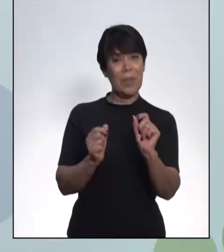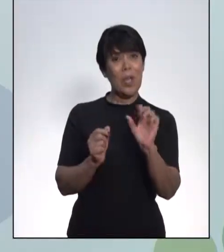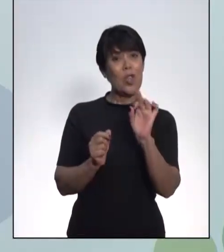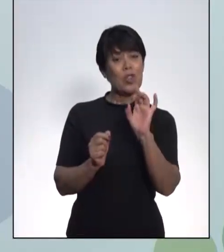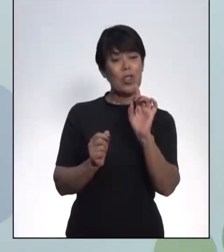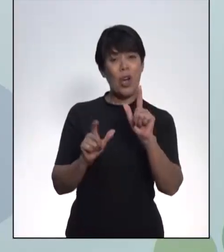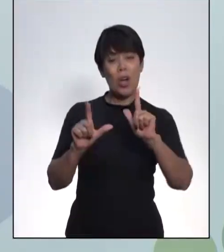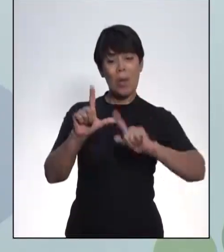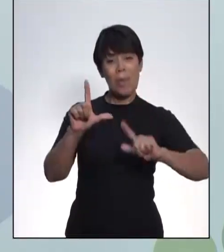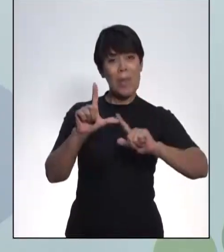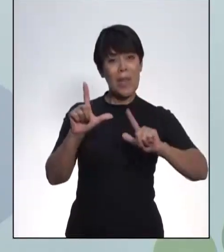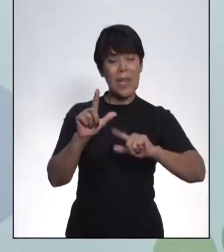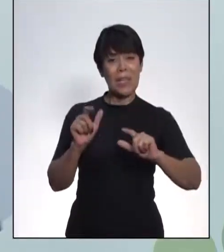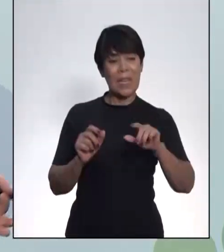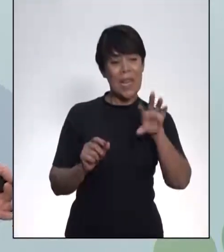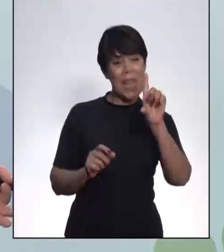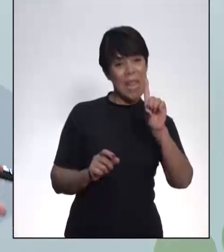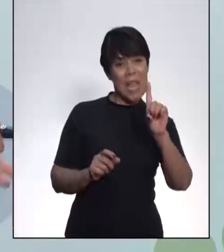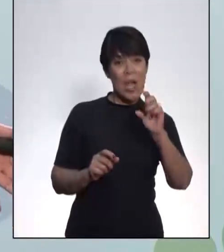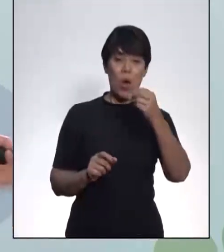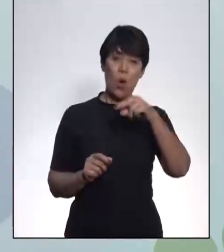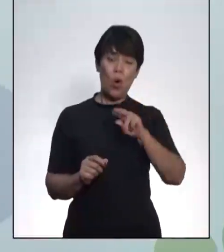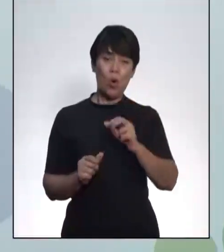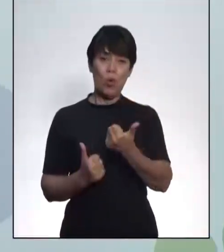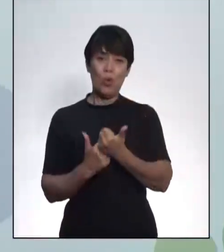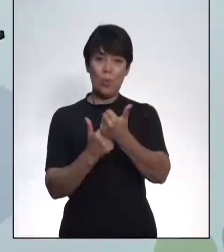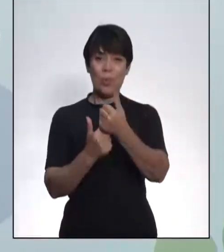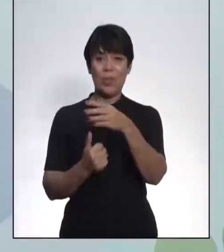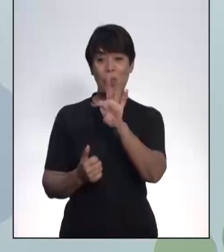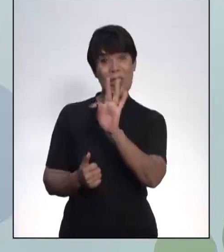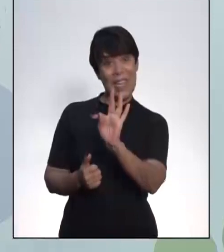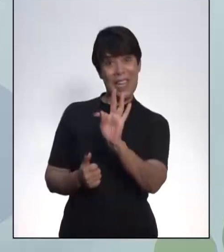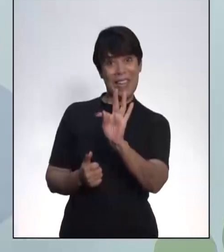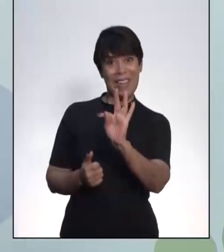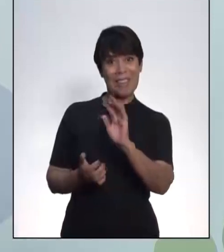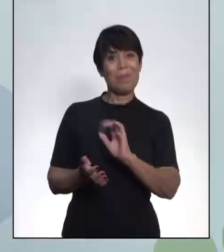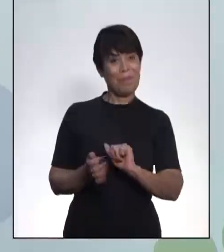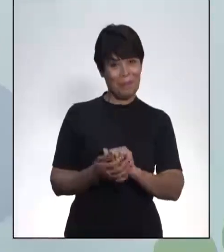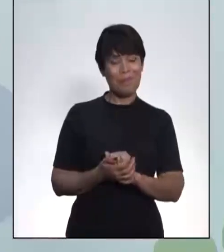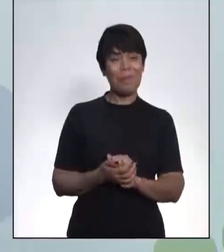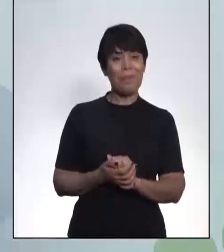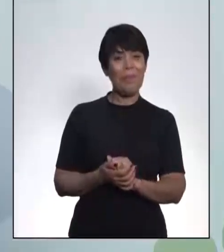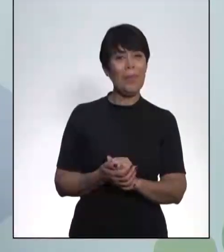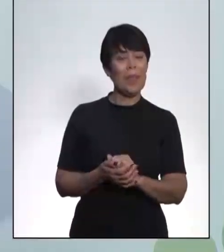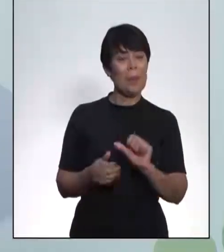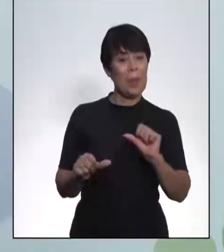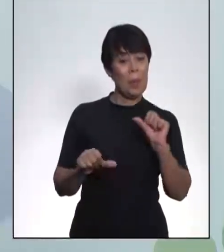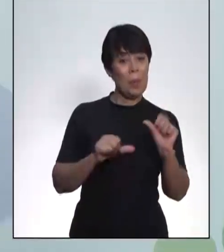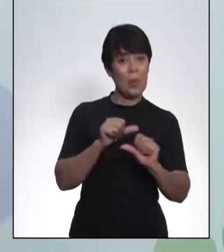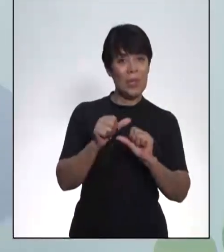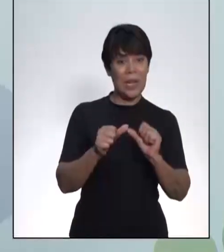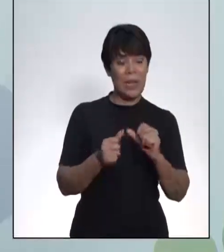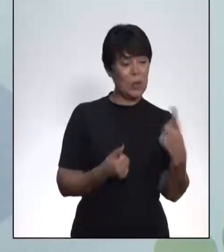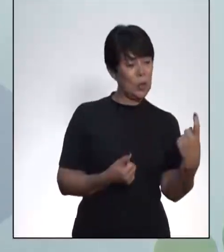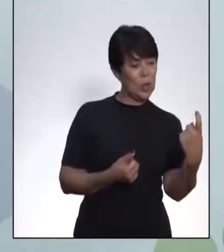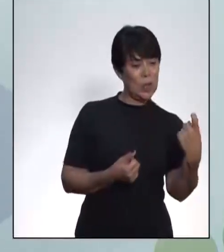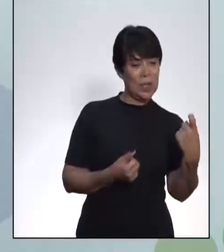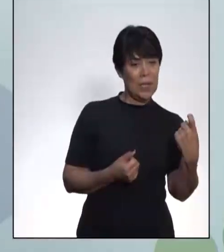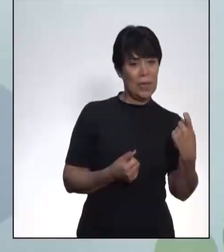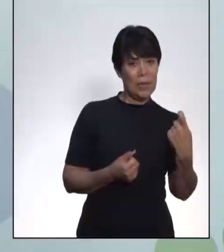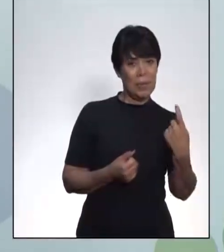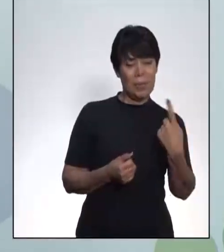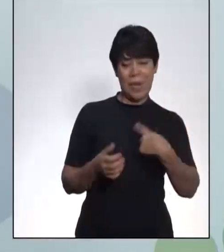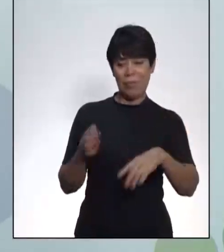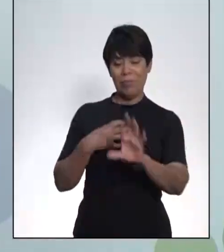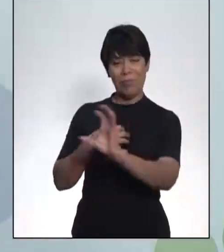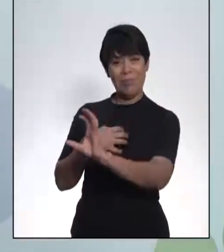fonema. O D e o T. Ou em fonemas, o D e o T. Tudo bem? Para você sair de uma posição de solidão para solidariedade,